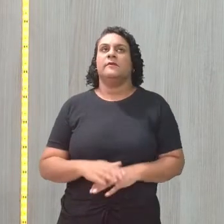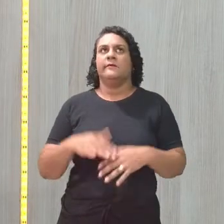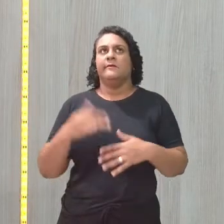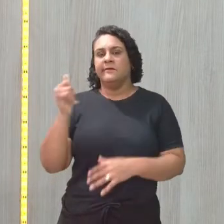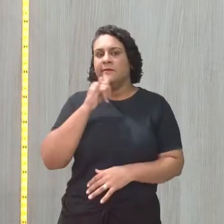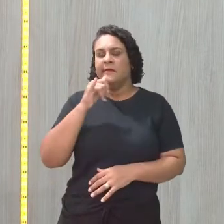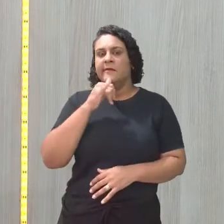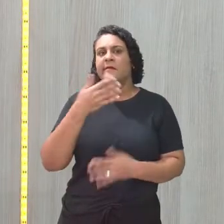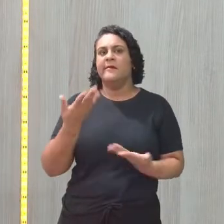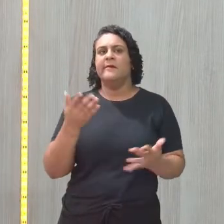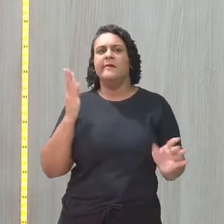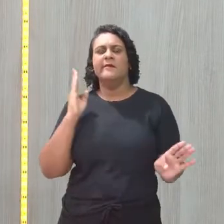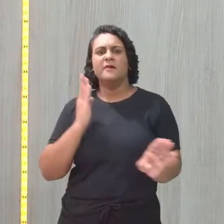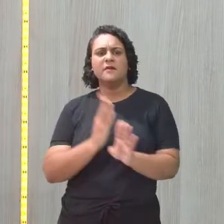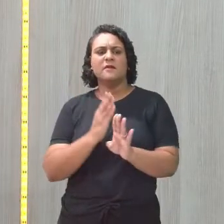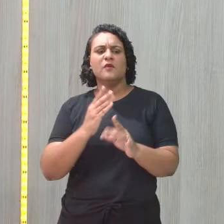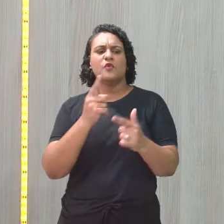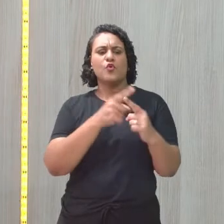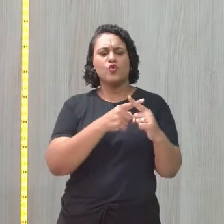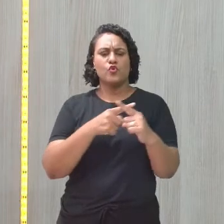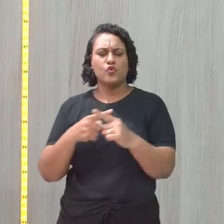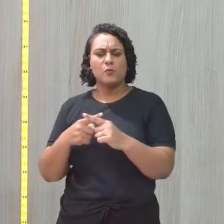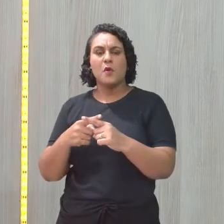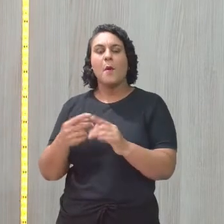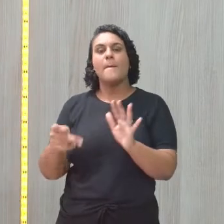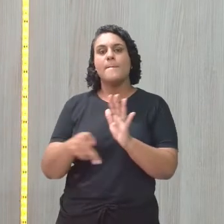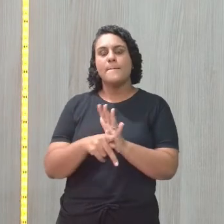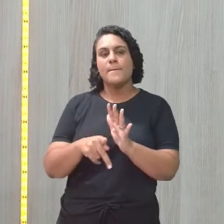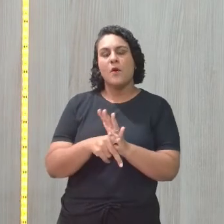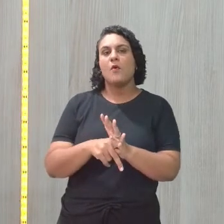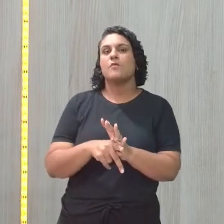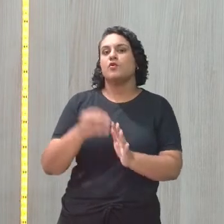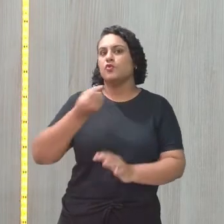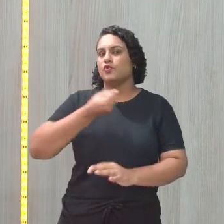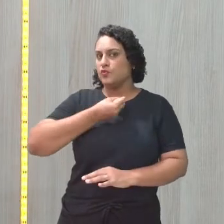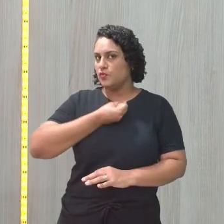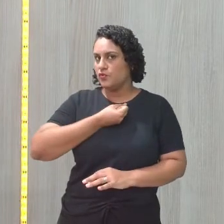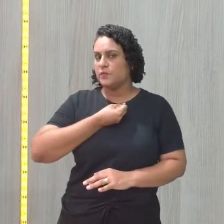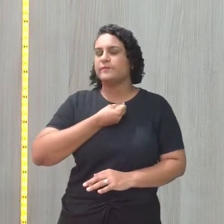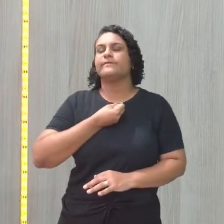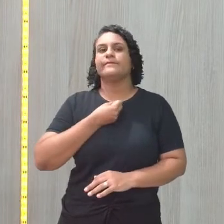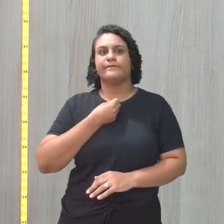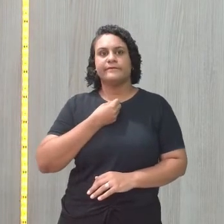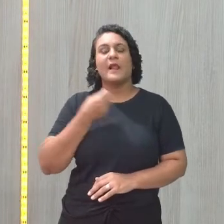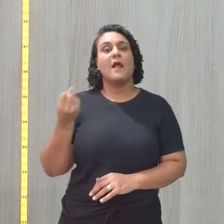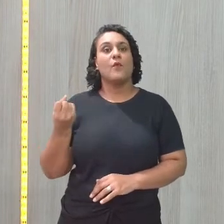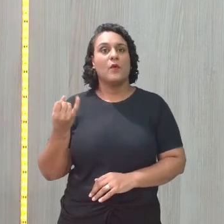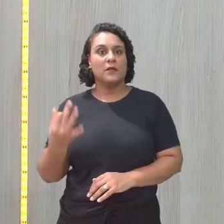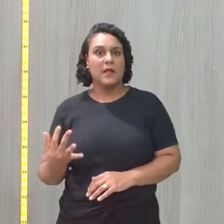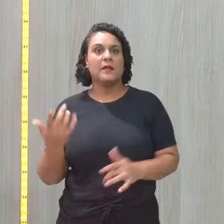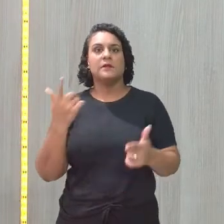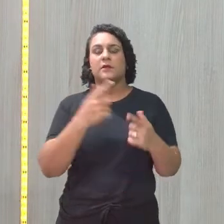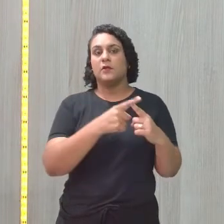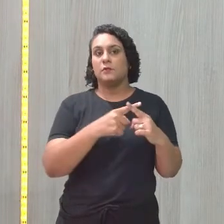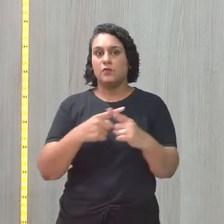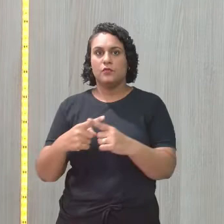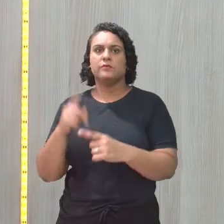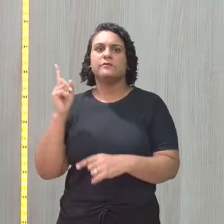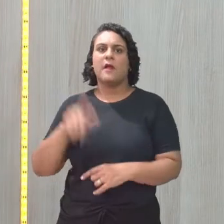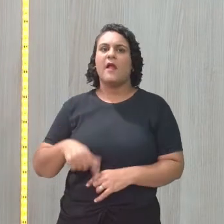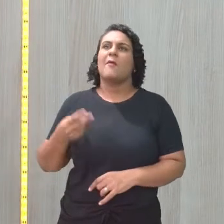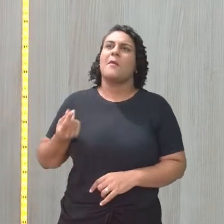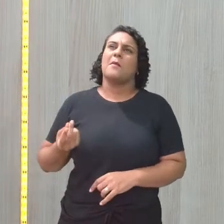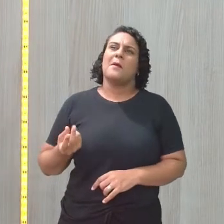exemplo, os múltiplos de um número, a gente vê que os múltiplos, a quantidade dos múltiplos de um número é uma quantidade